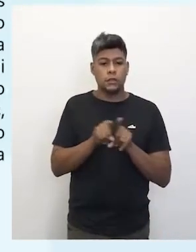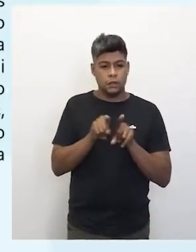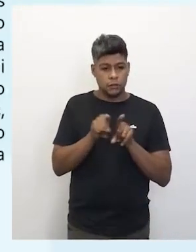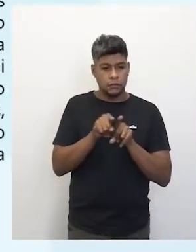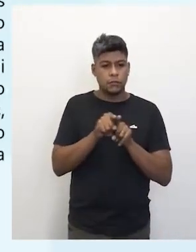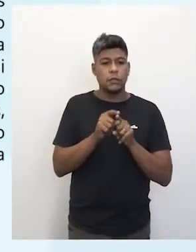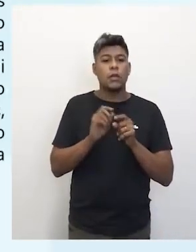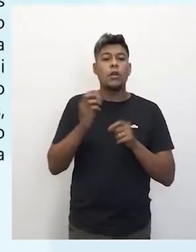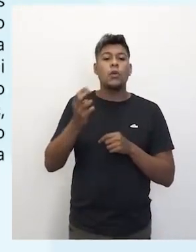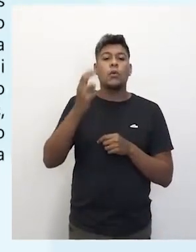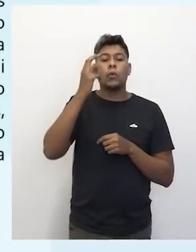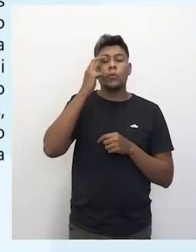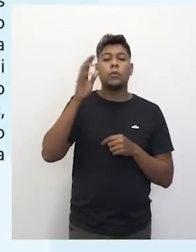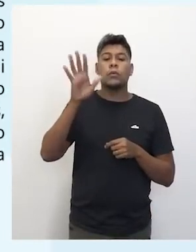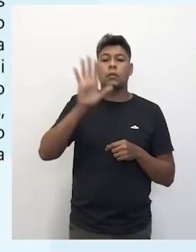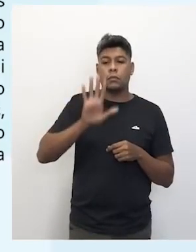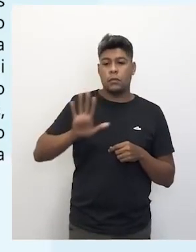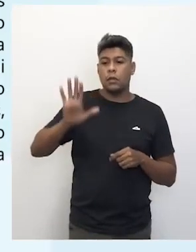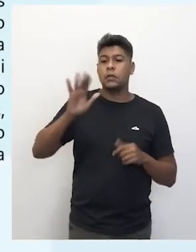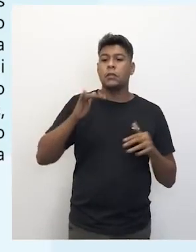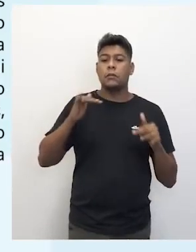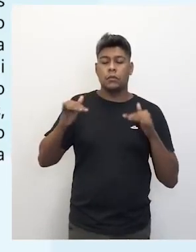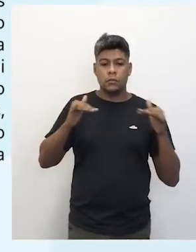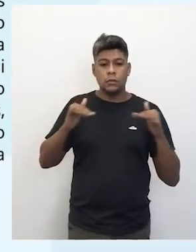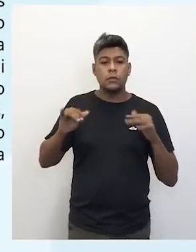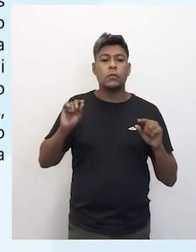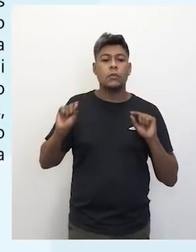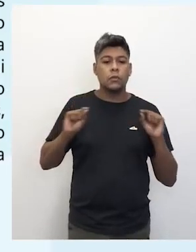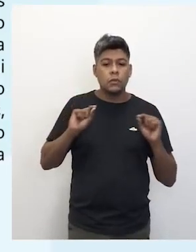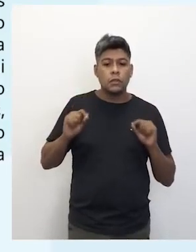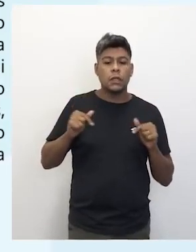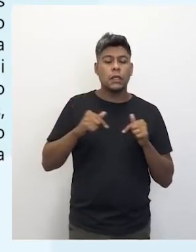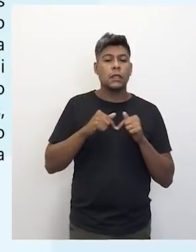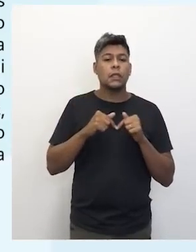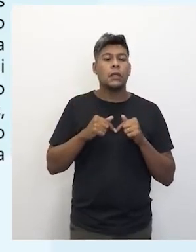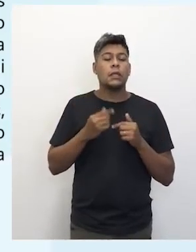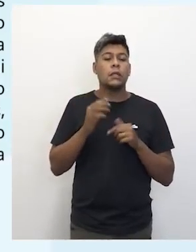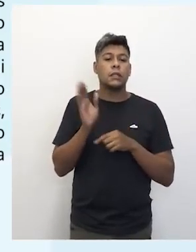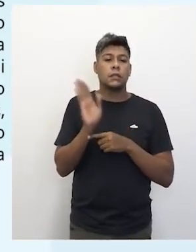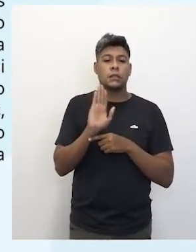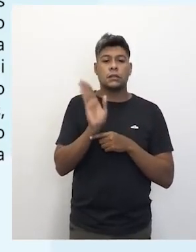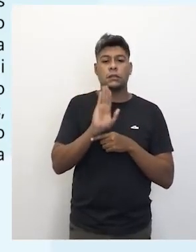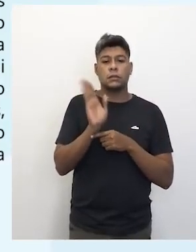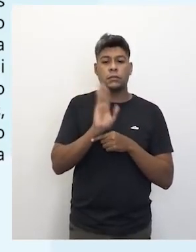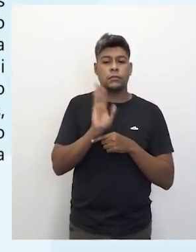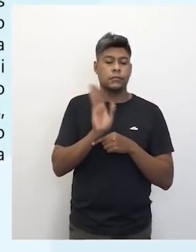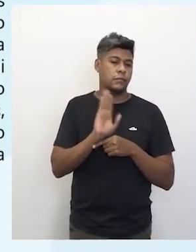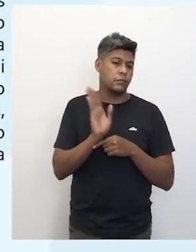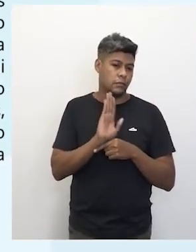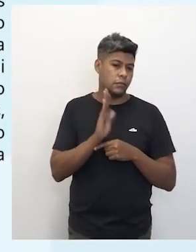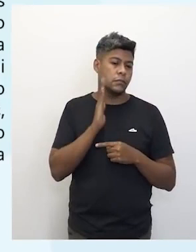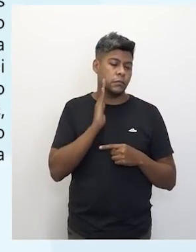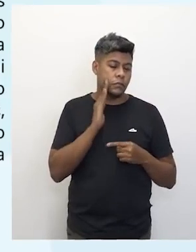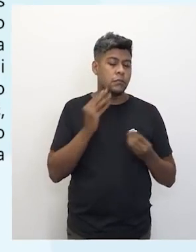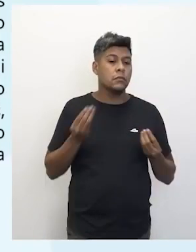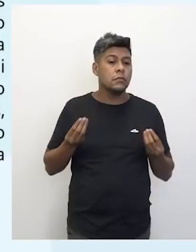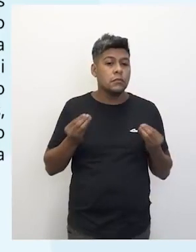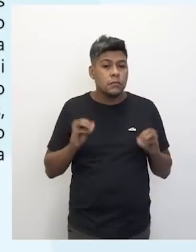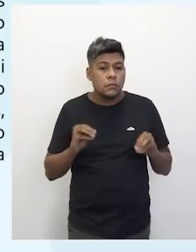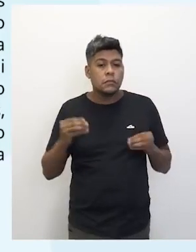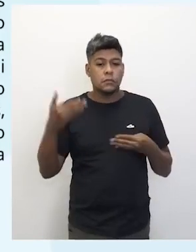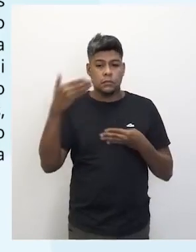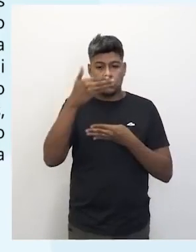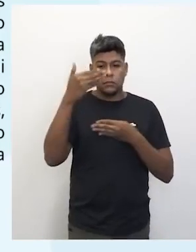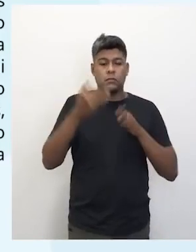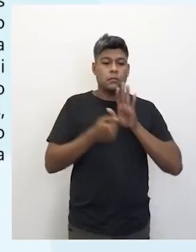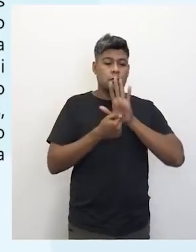mediação cultural de imagens em movimento, que é justamente quando você faz uma sala de cinema, por exemplo. Só que ao invés de cinema, você coloca slides